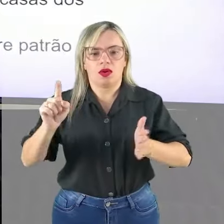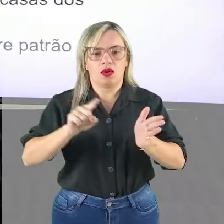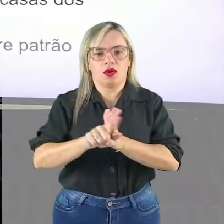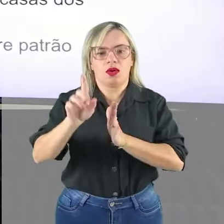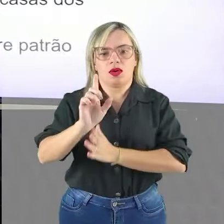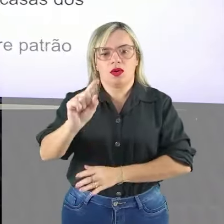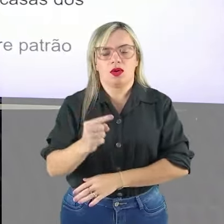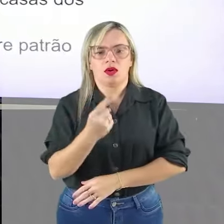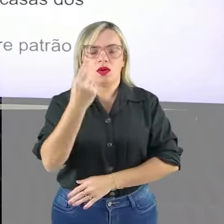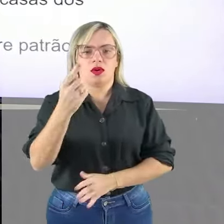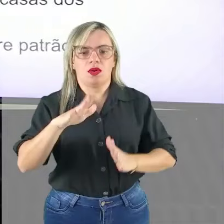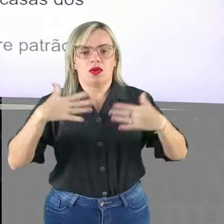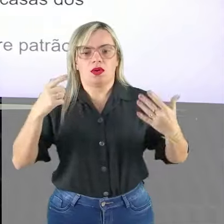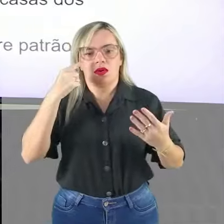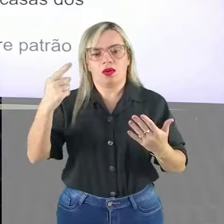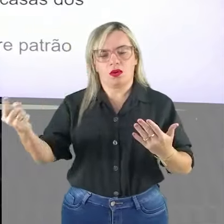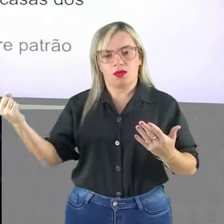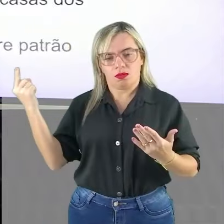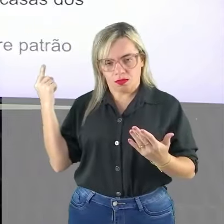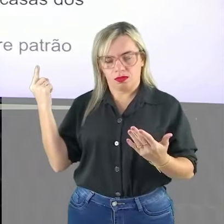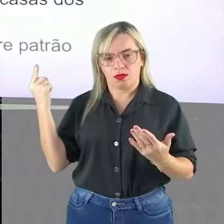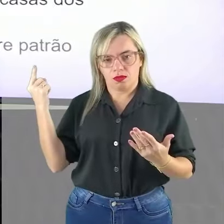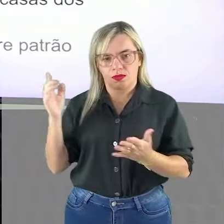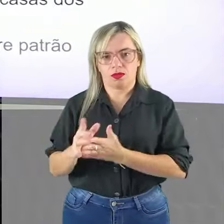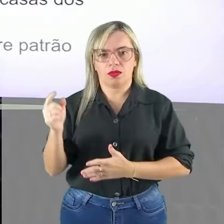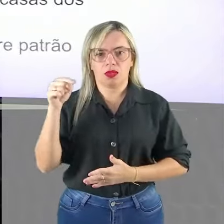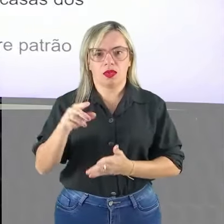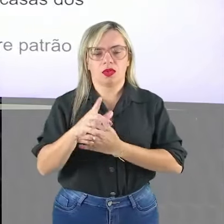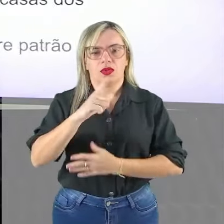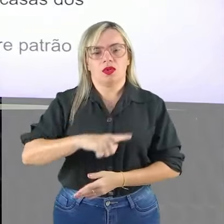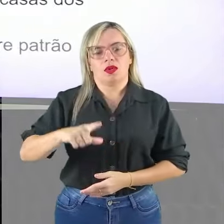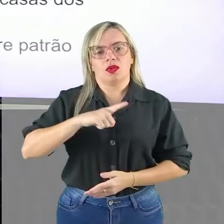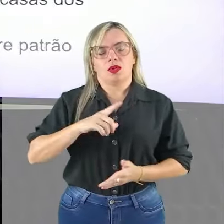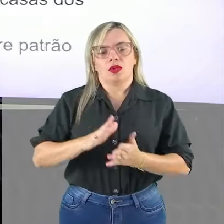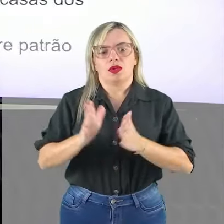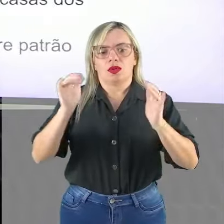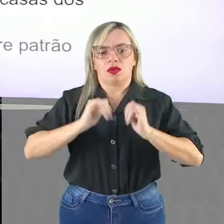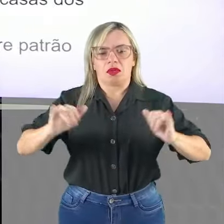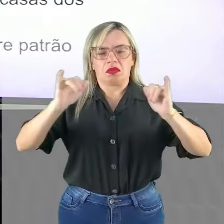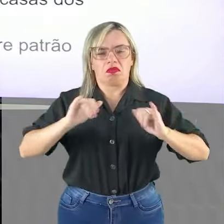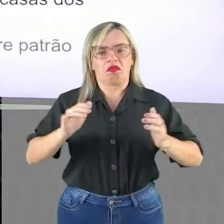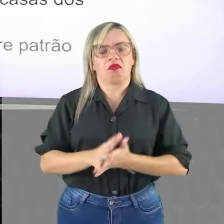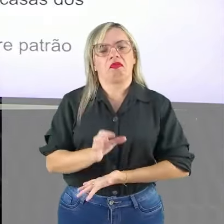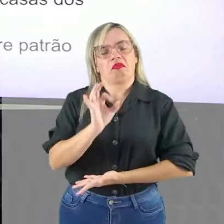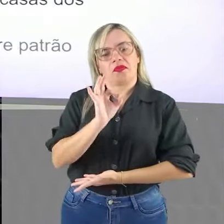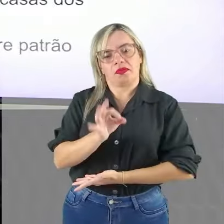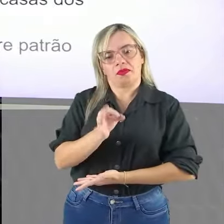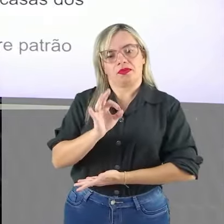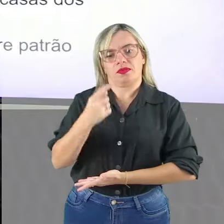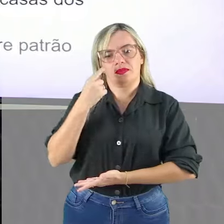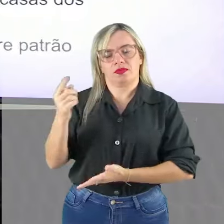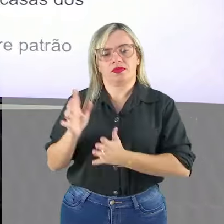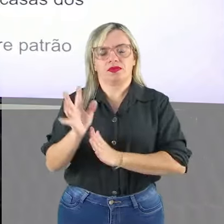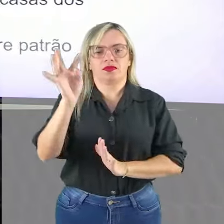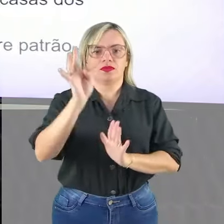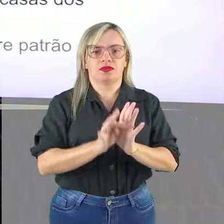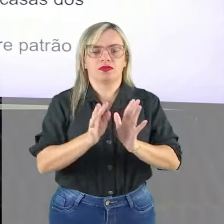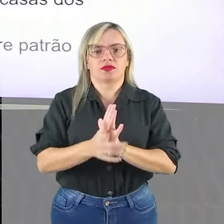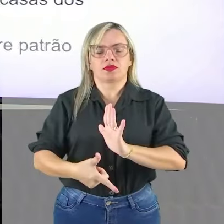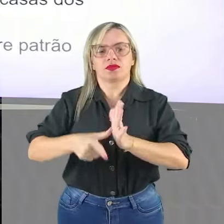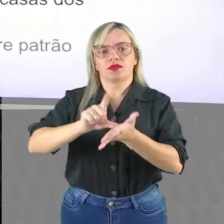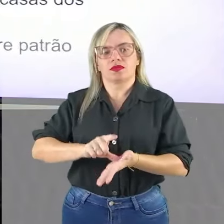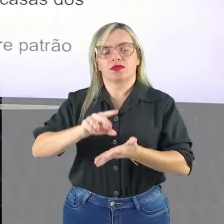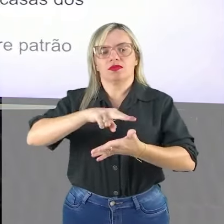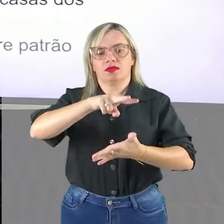português então dessa questão você vai obter informações precisas não é do texto antes de